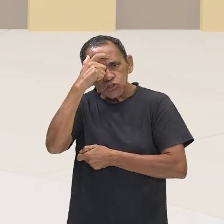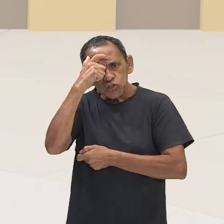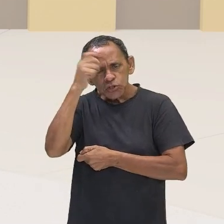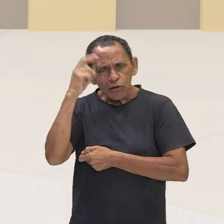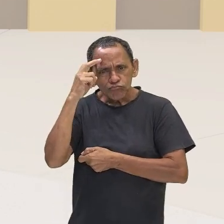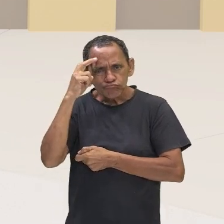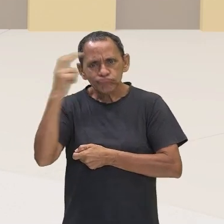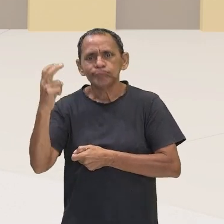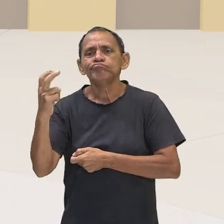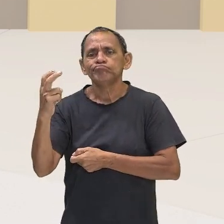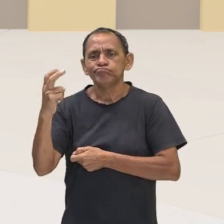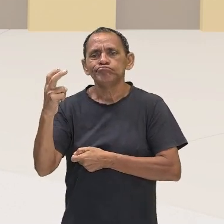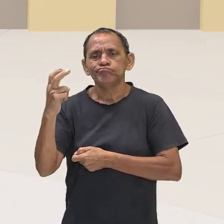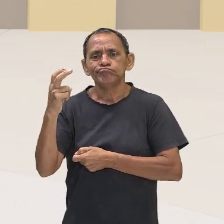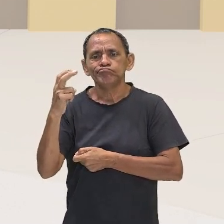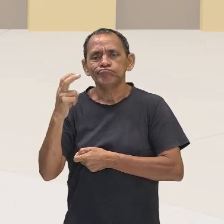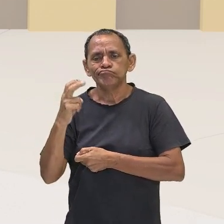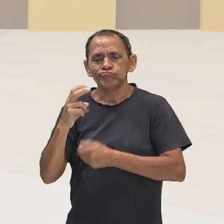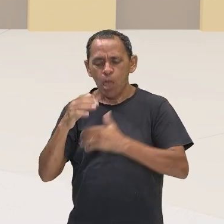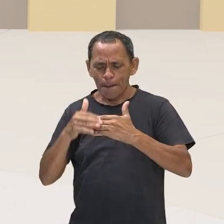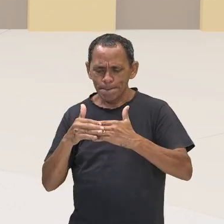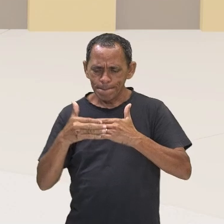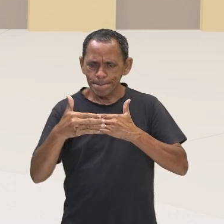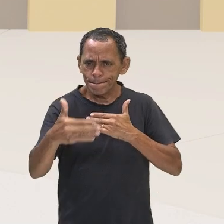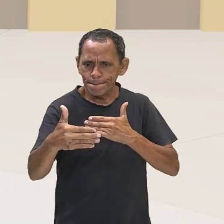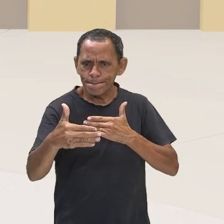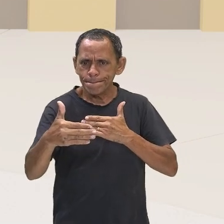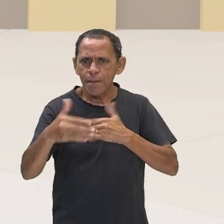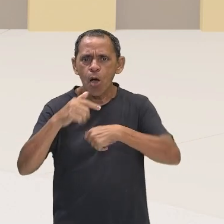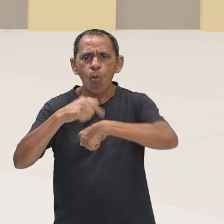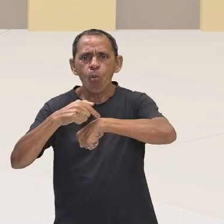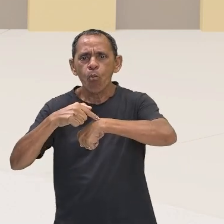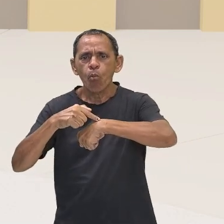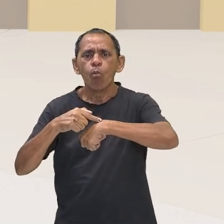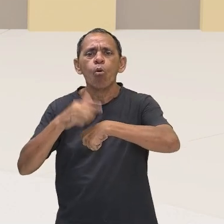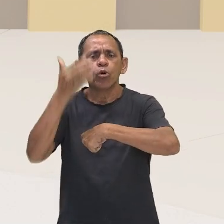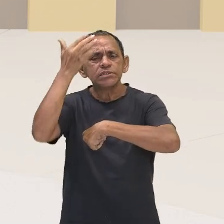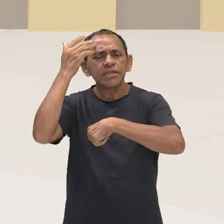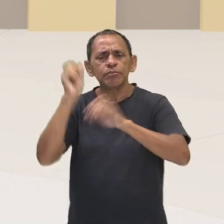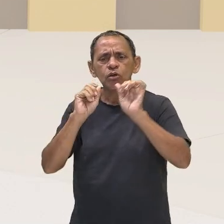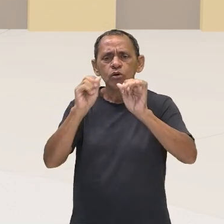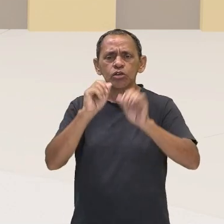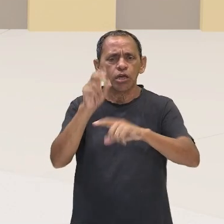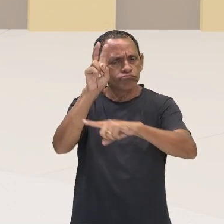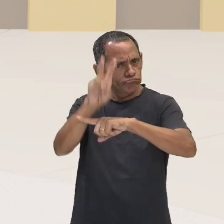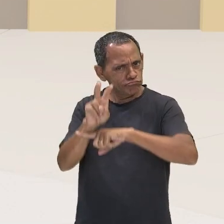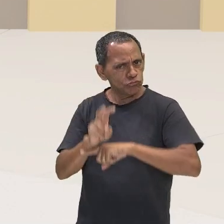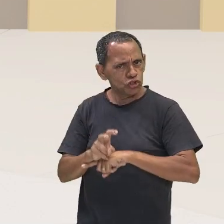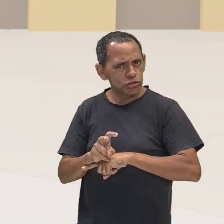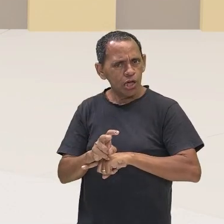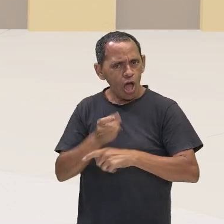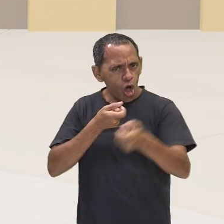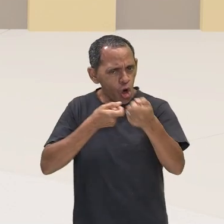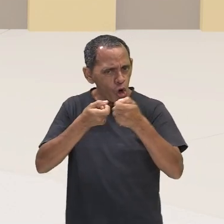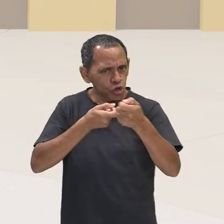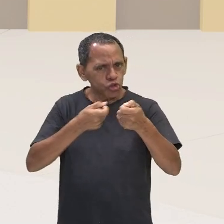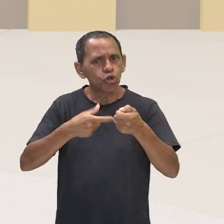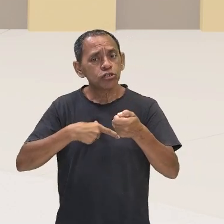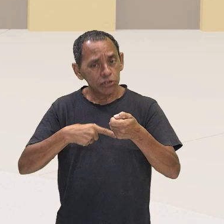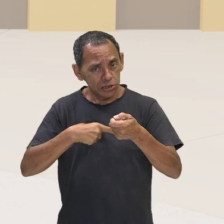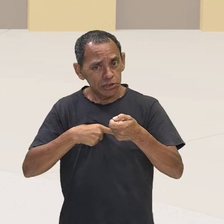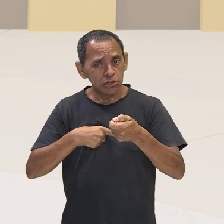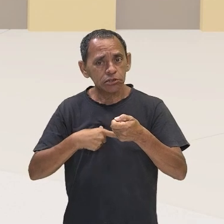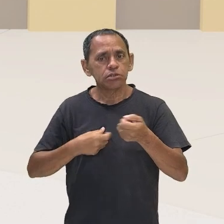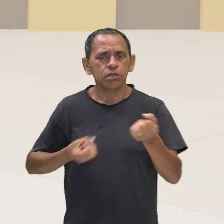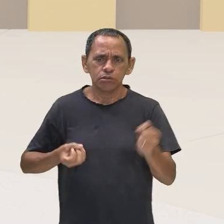ponto de saber identificar e lidar com as minhas emoções. E se eu sei identificar e se eu sei lidar